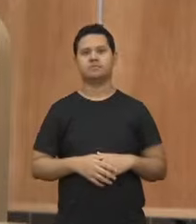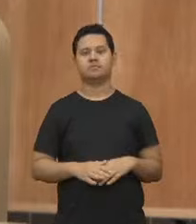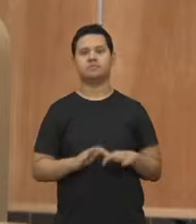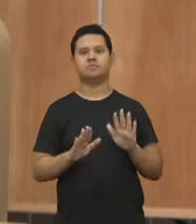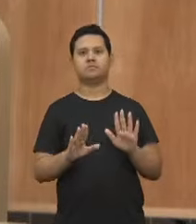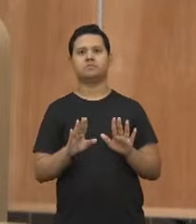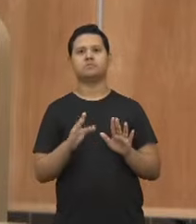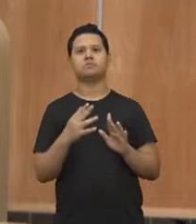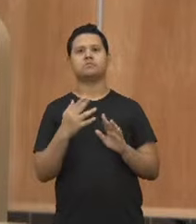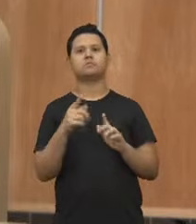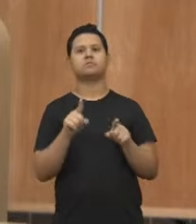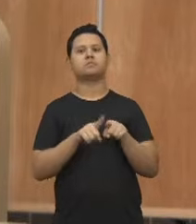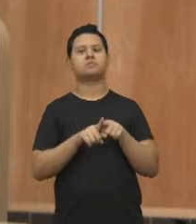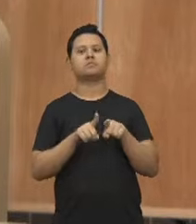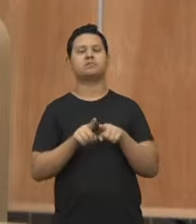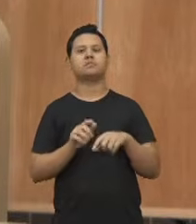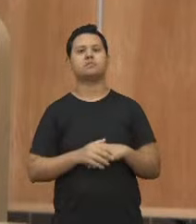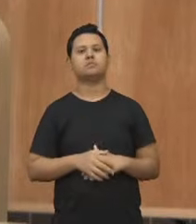Mas, ao mesmo tempo,